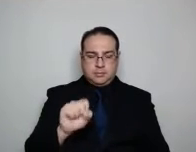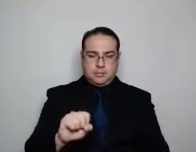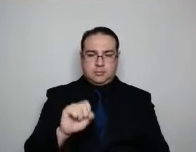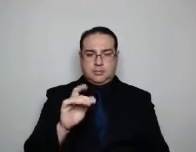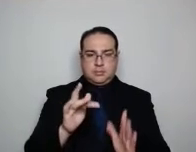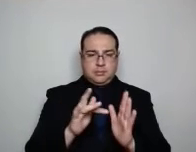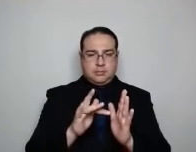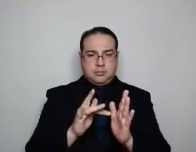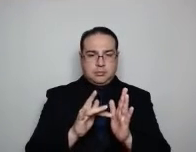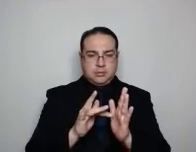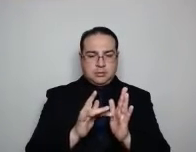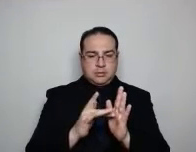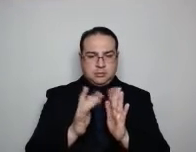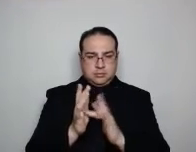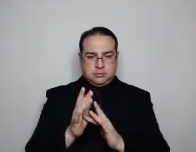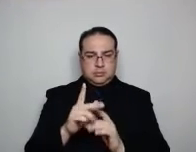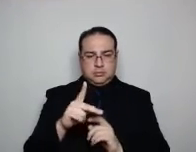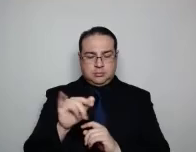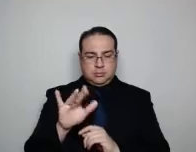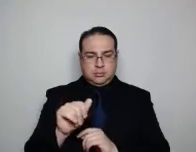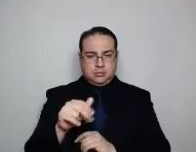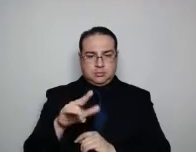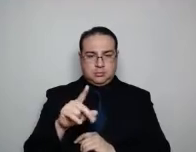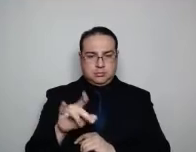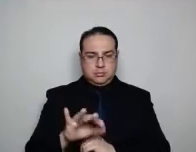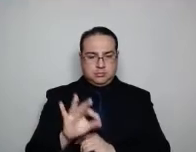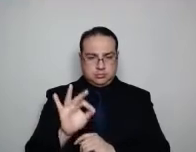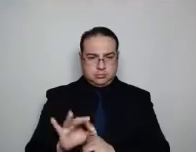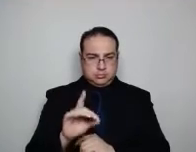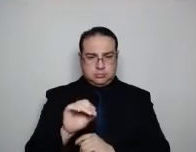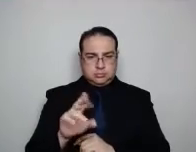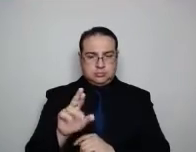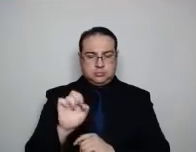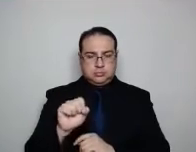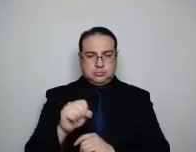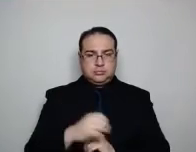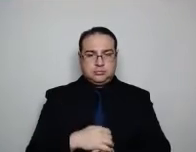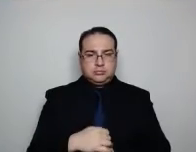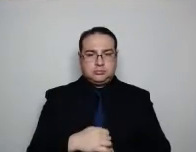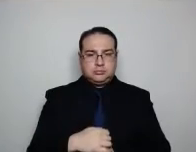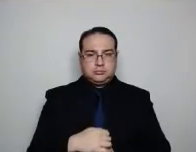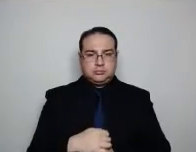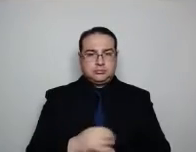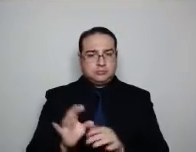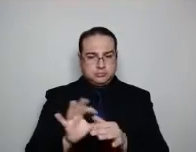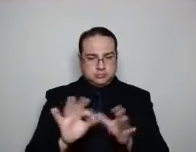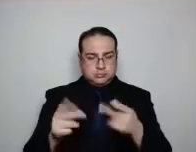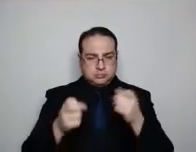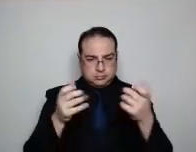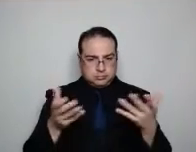de Paiva Muniz, é isso, doutor? Isso, exatamente. Está com a palavra, doutor.